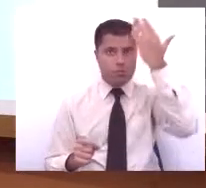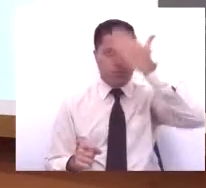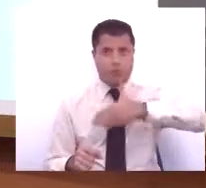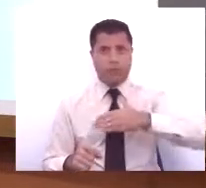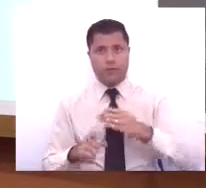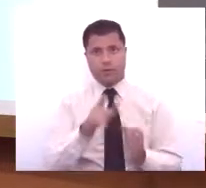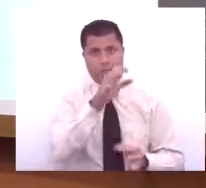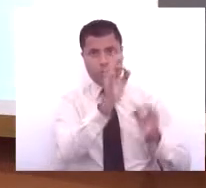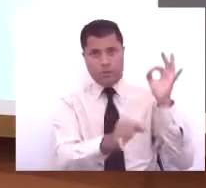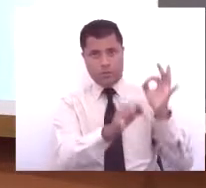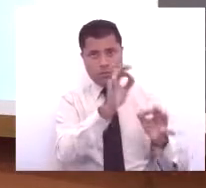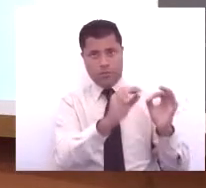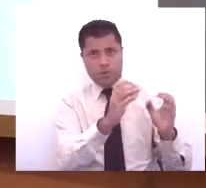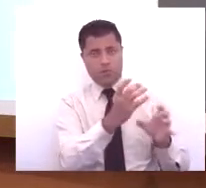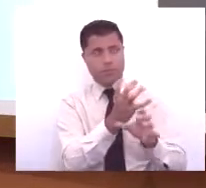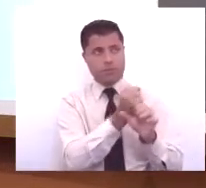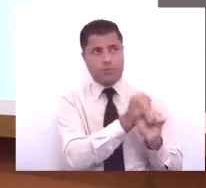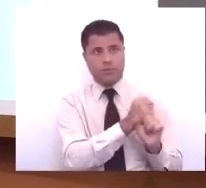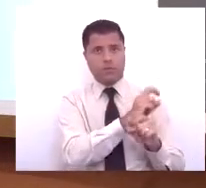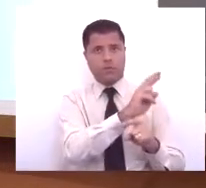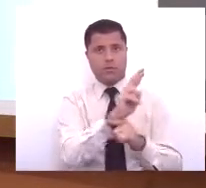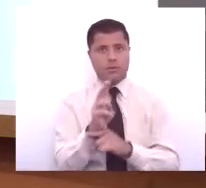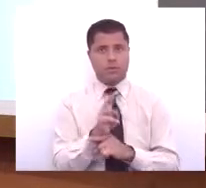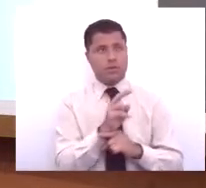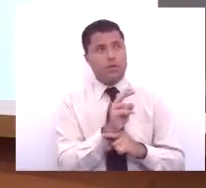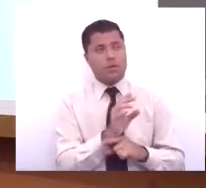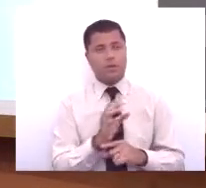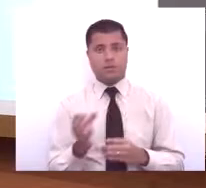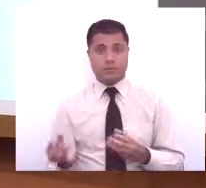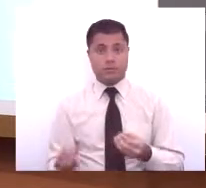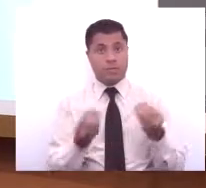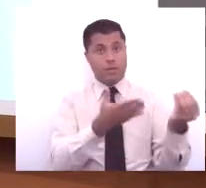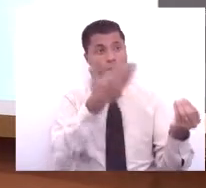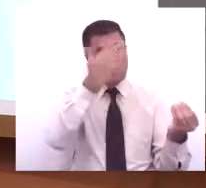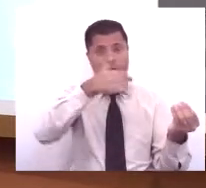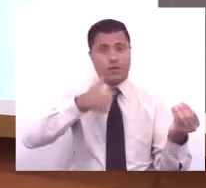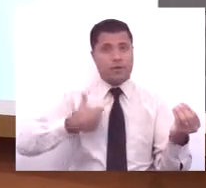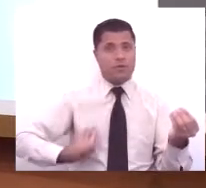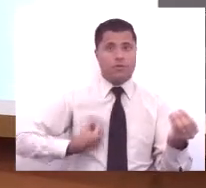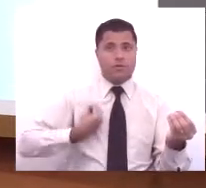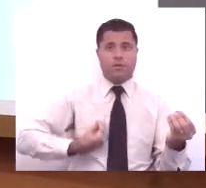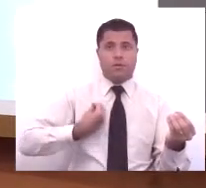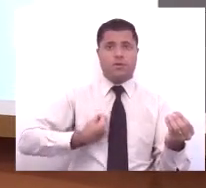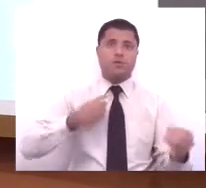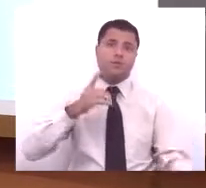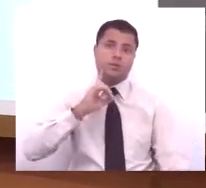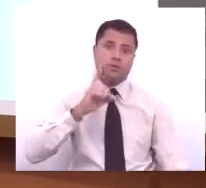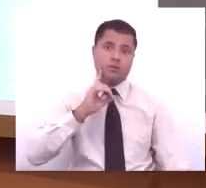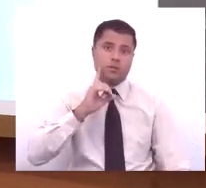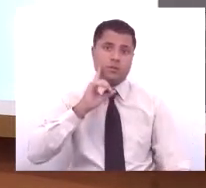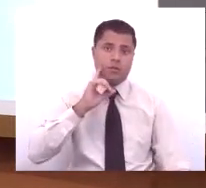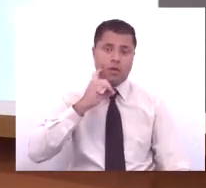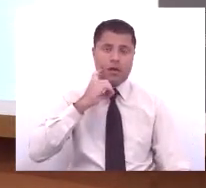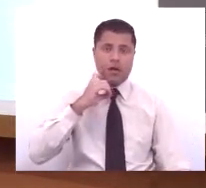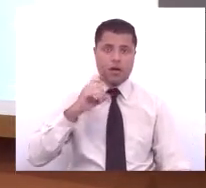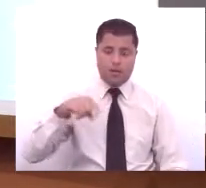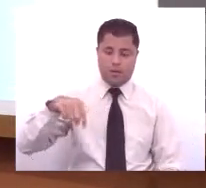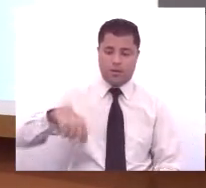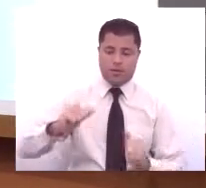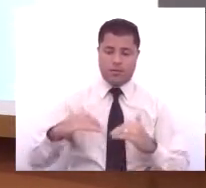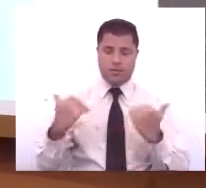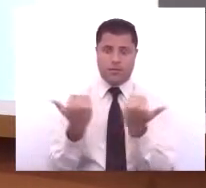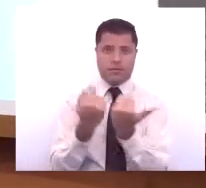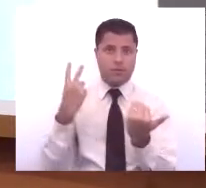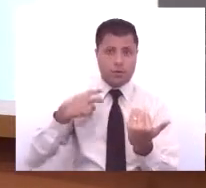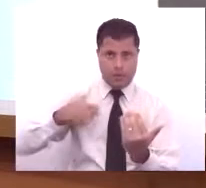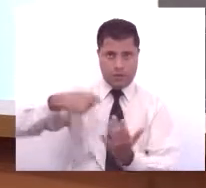Tribunal Regional Eleitoral que não estava presente no dia a Câmara de Guarulhos